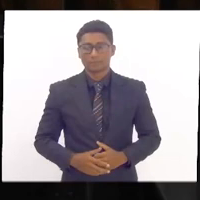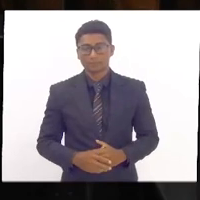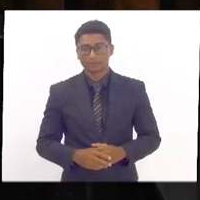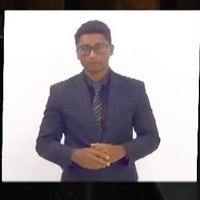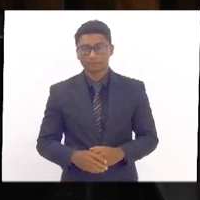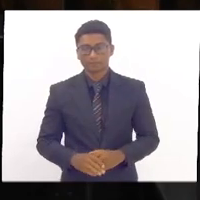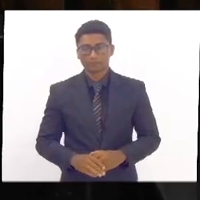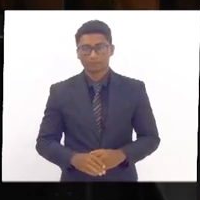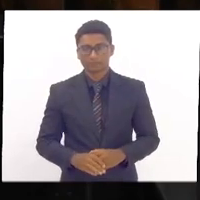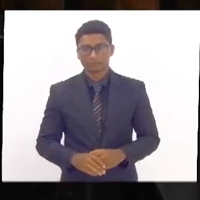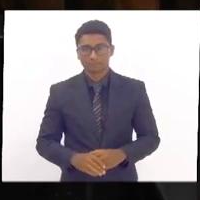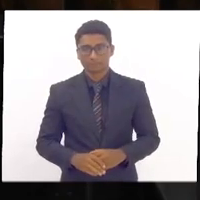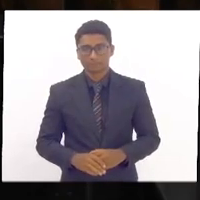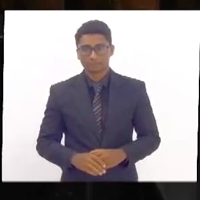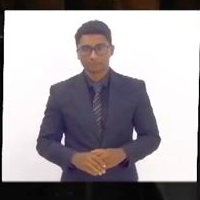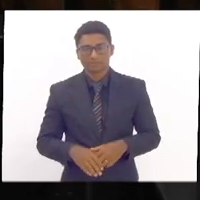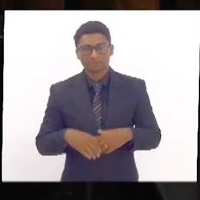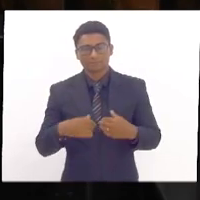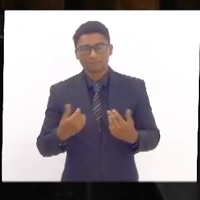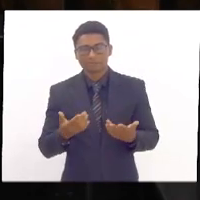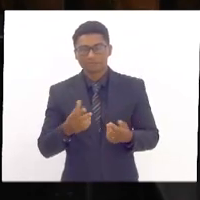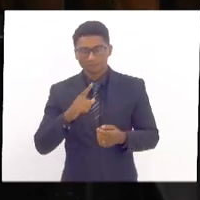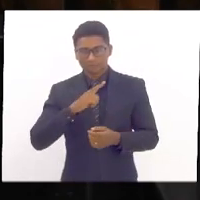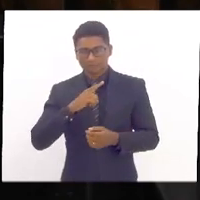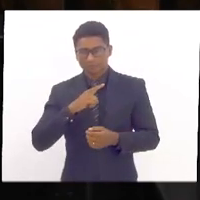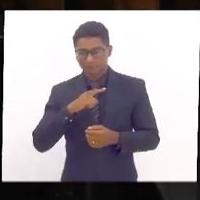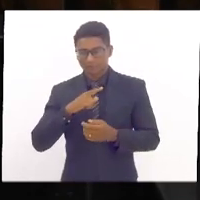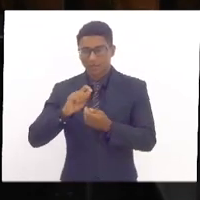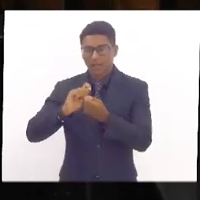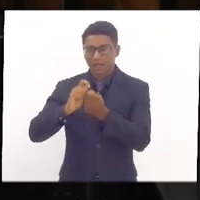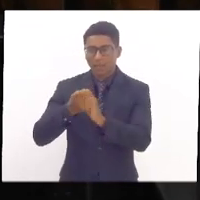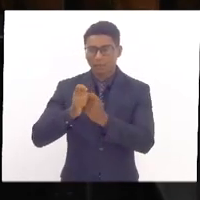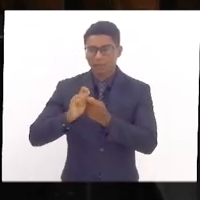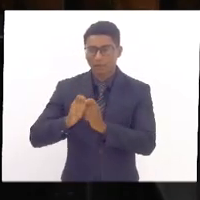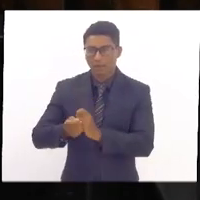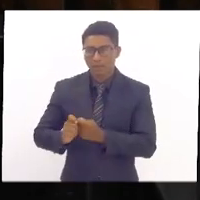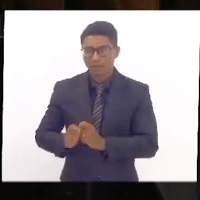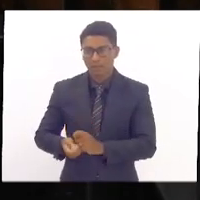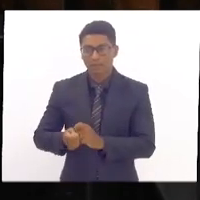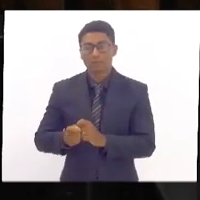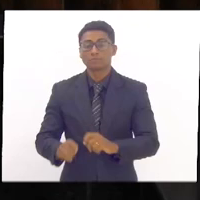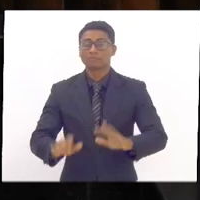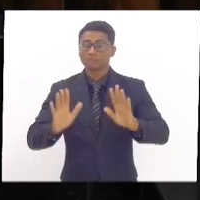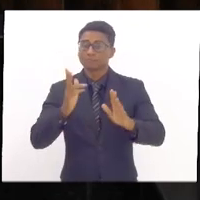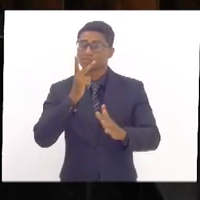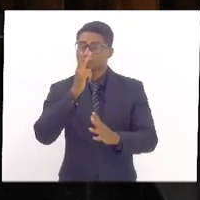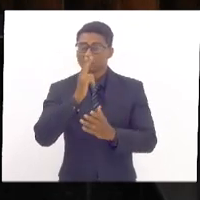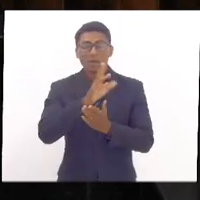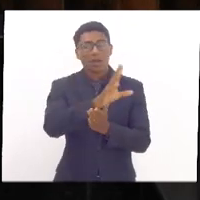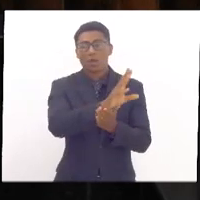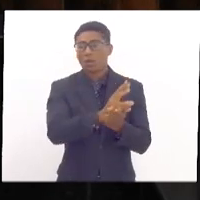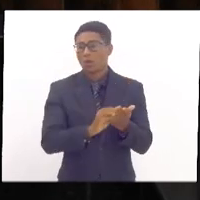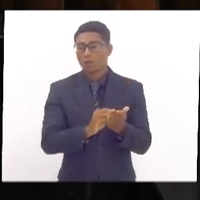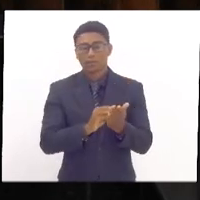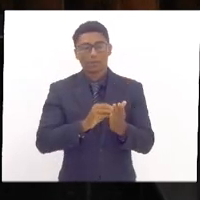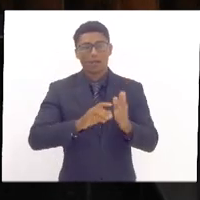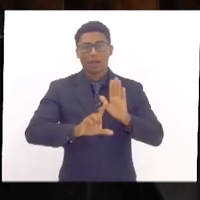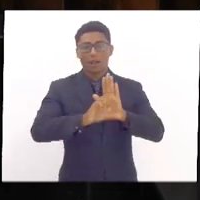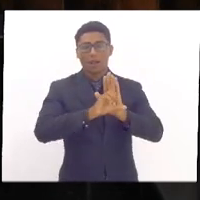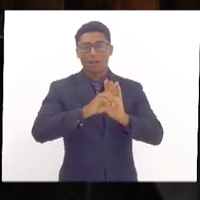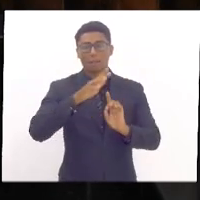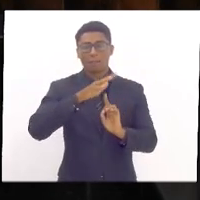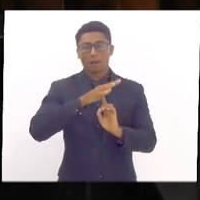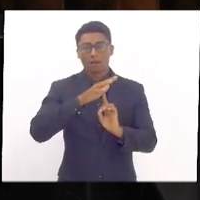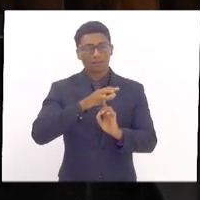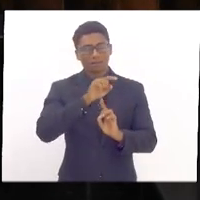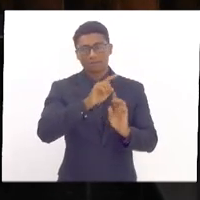Então, tirando pequenas adaptações, é cópia fiel da lei do Paraná. E vou